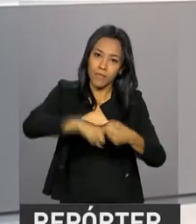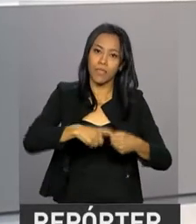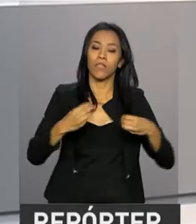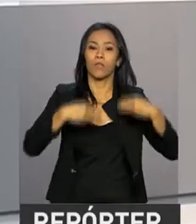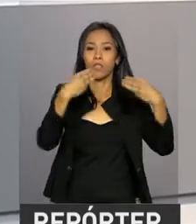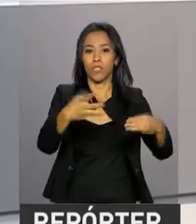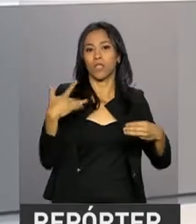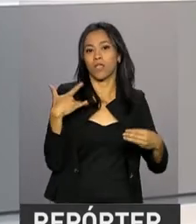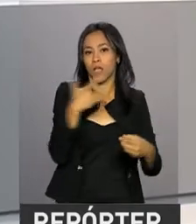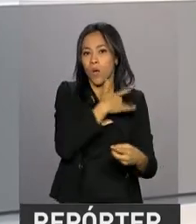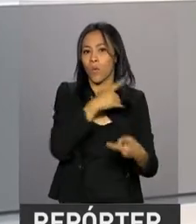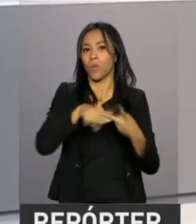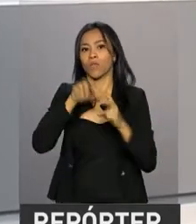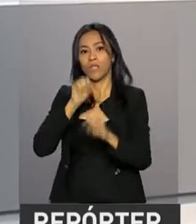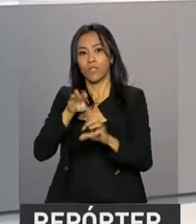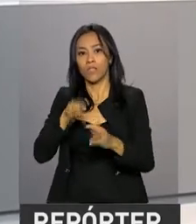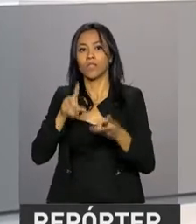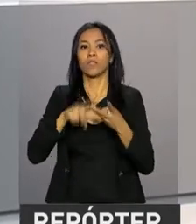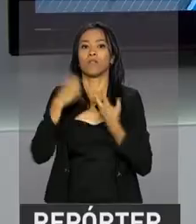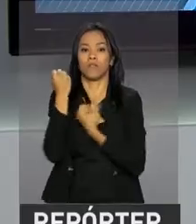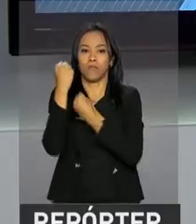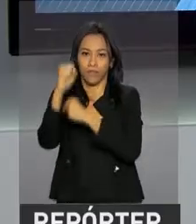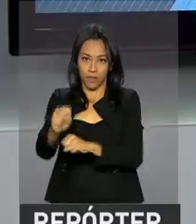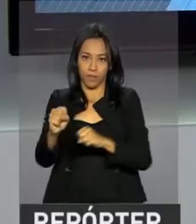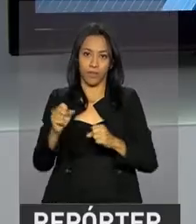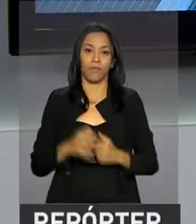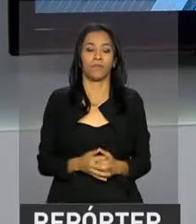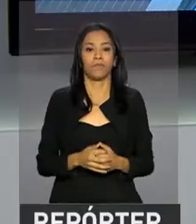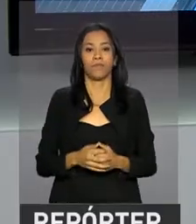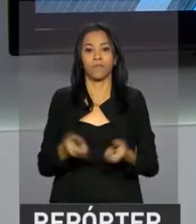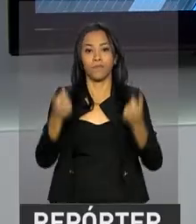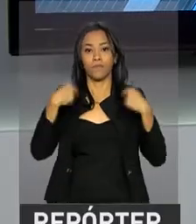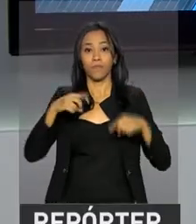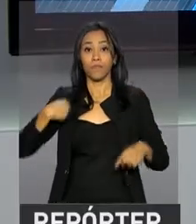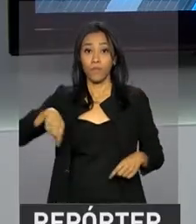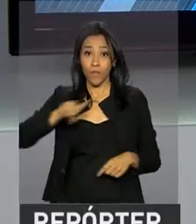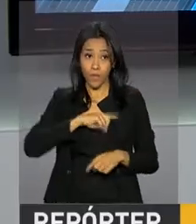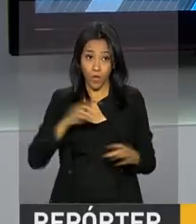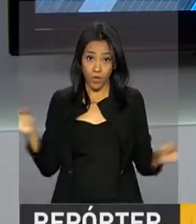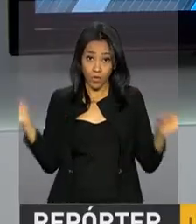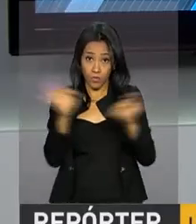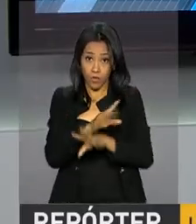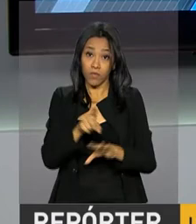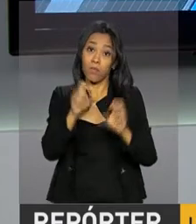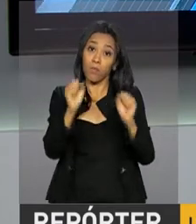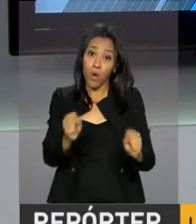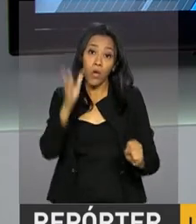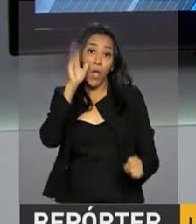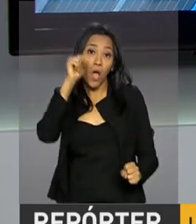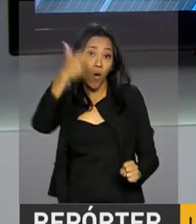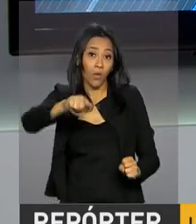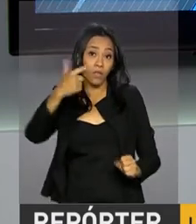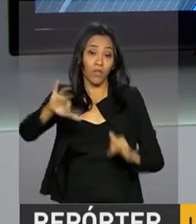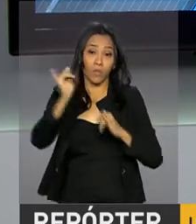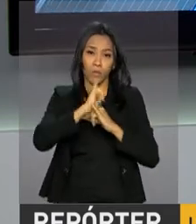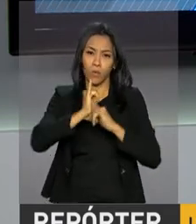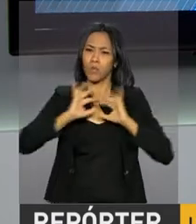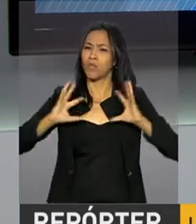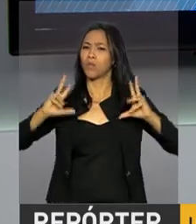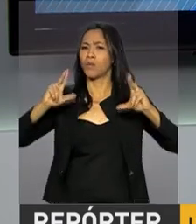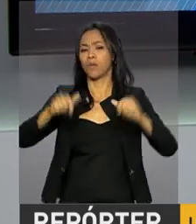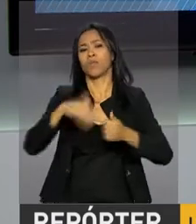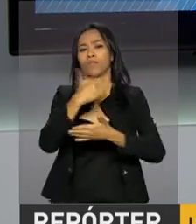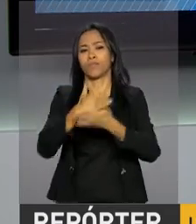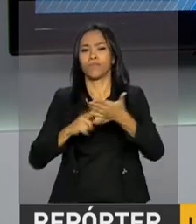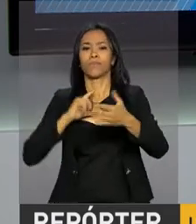integração nacional e defesa nós ficamos por aqui você pode rever as reportagens no youtube e toda a nossa programação